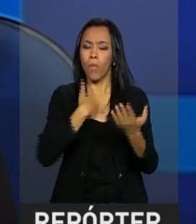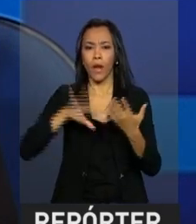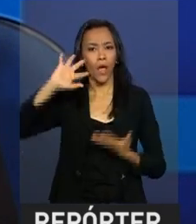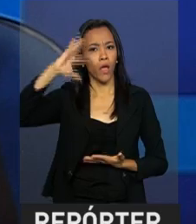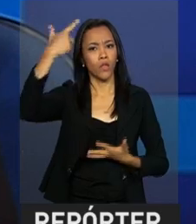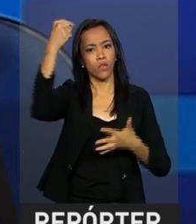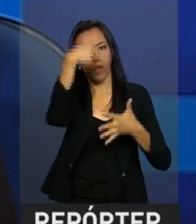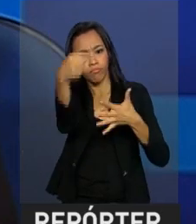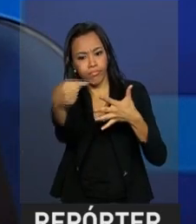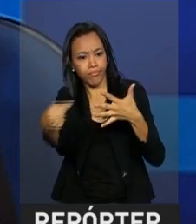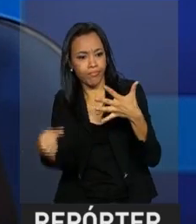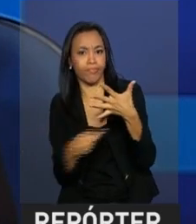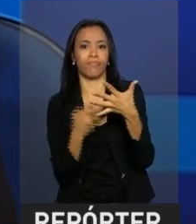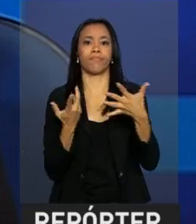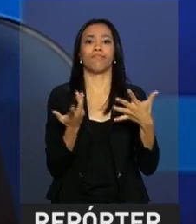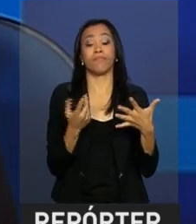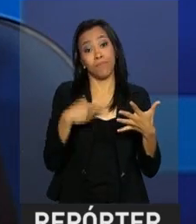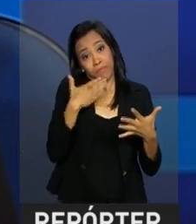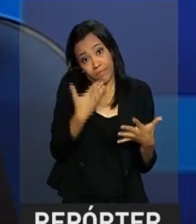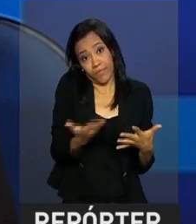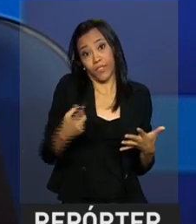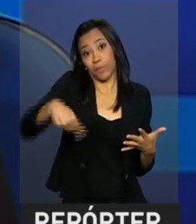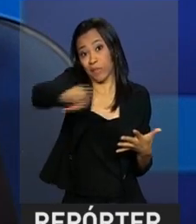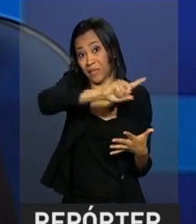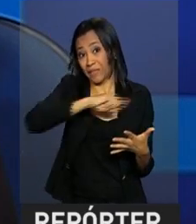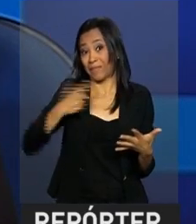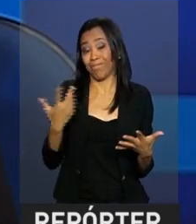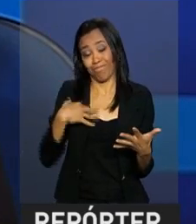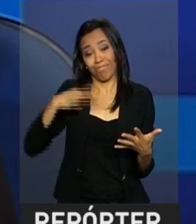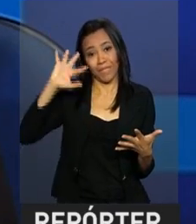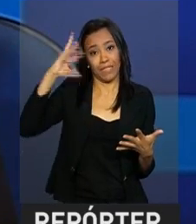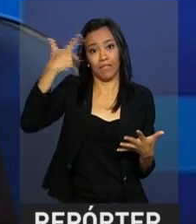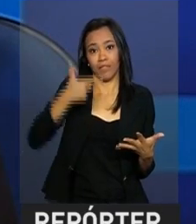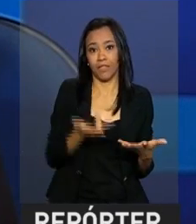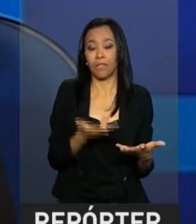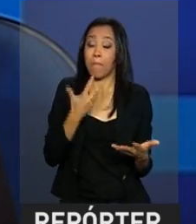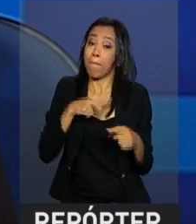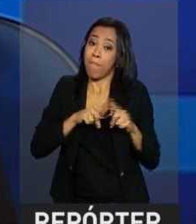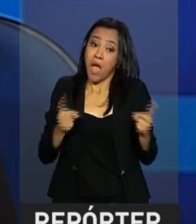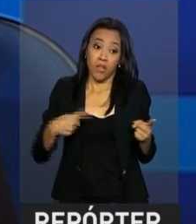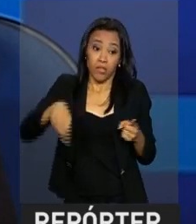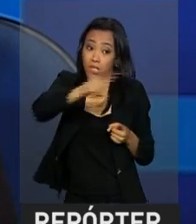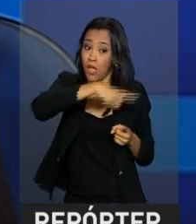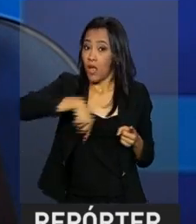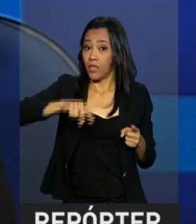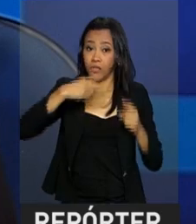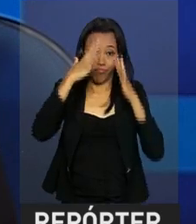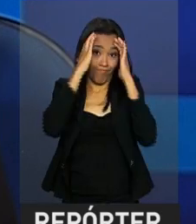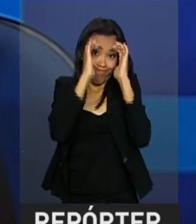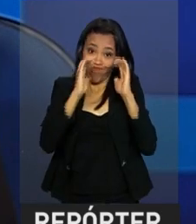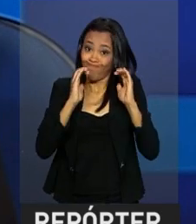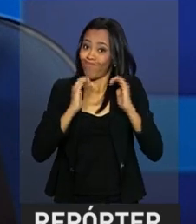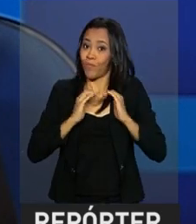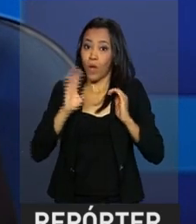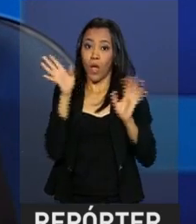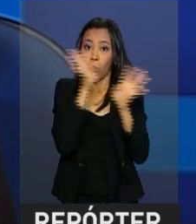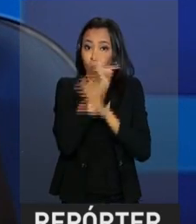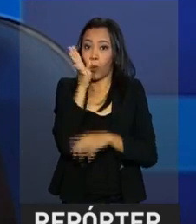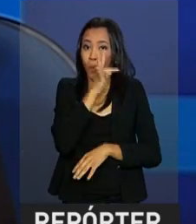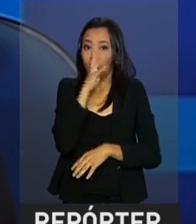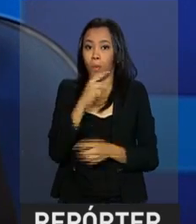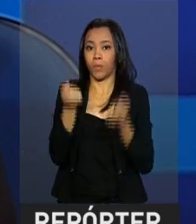viabilização da saída desse impasse. Como nem todos ouviram o